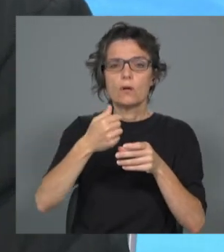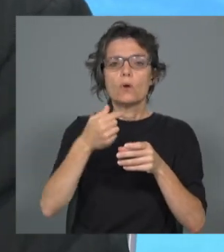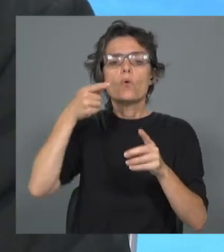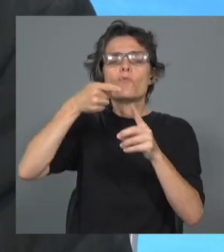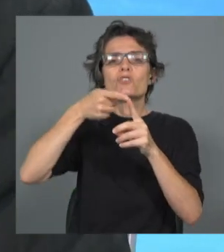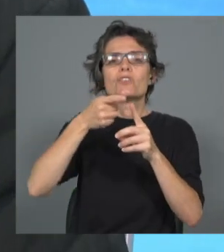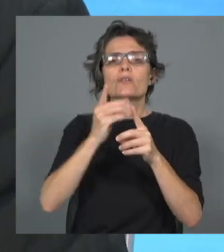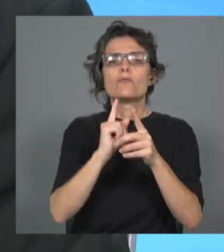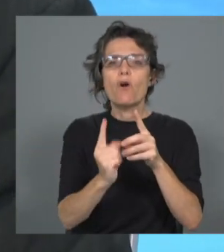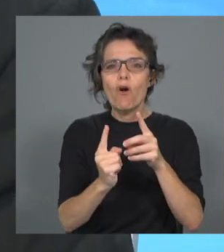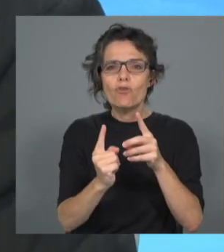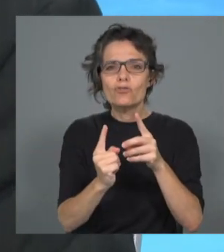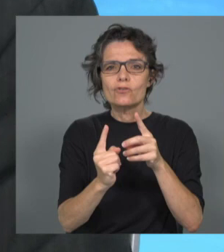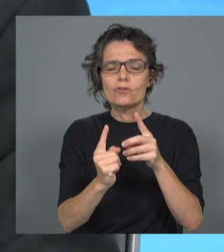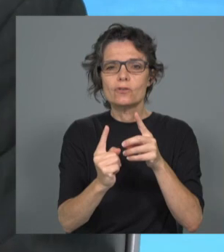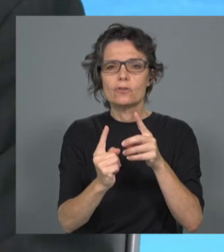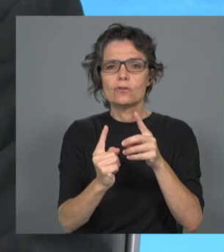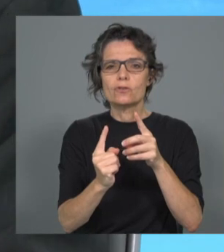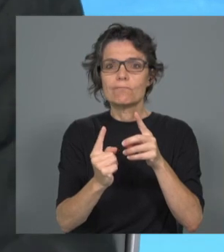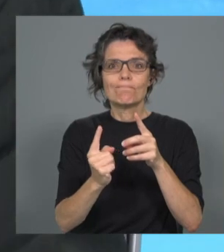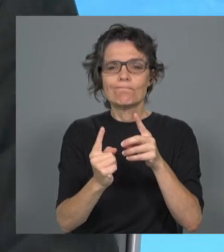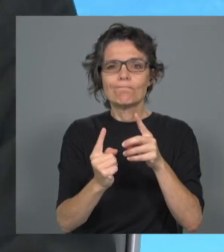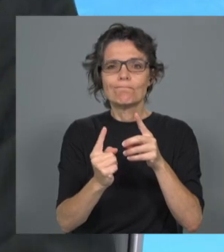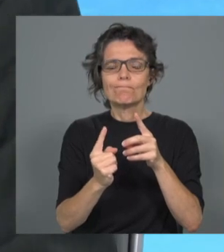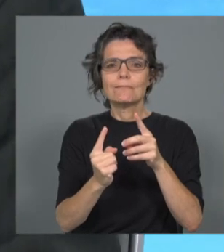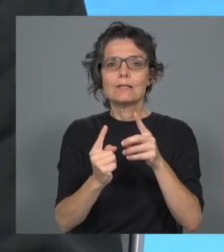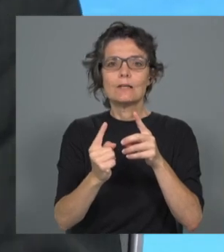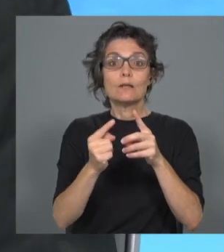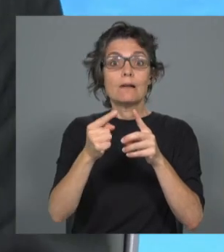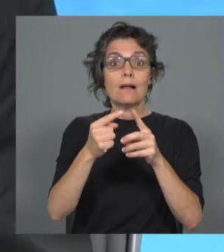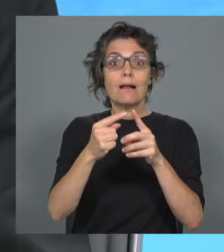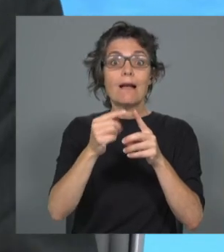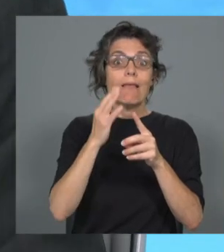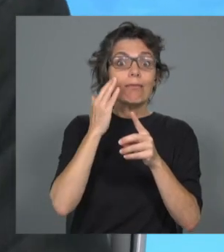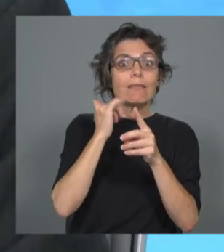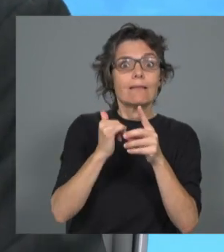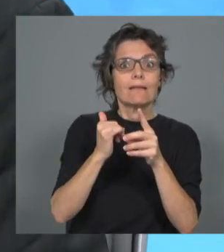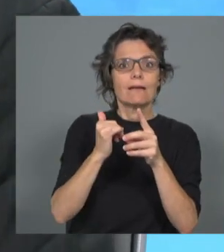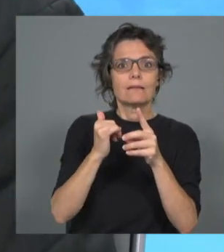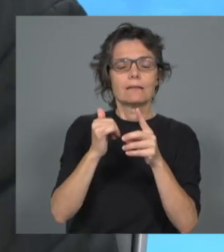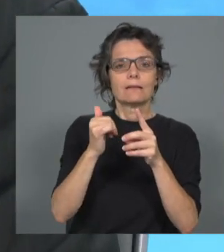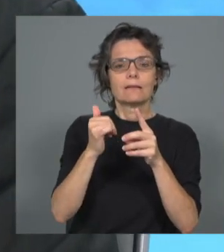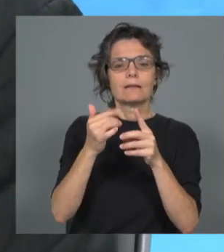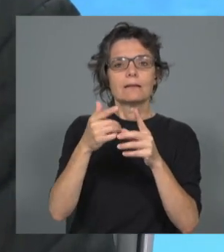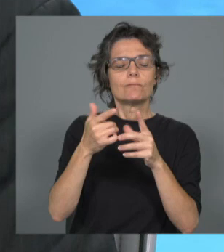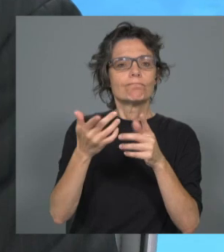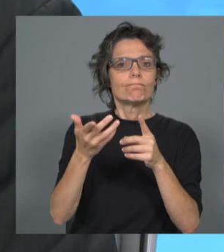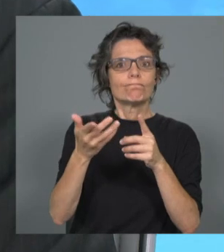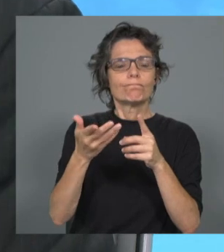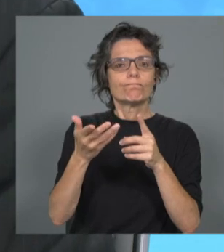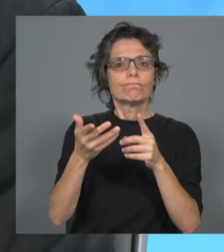ser esse sinal, dar algum indício, alguma